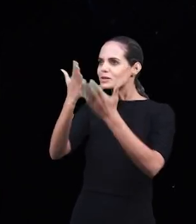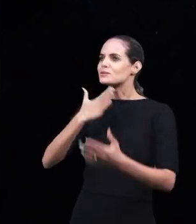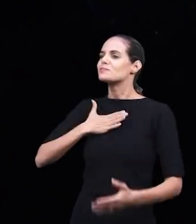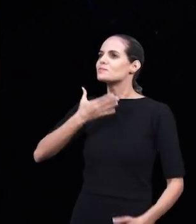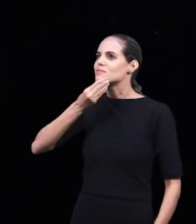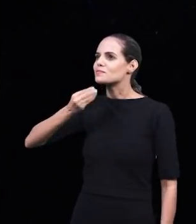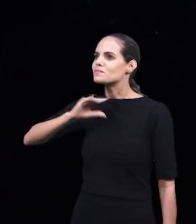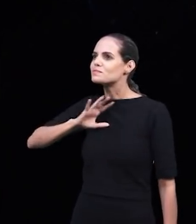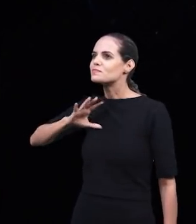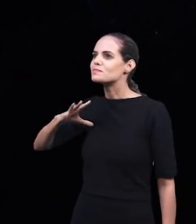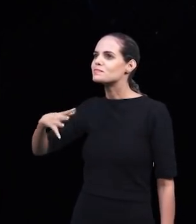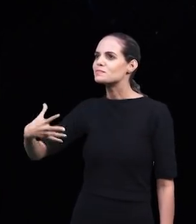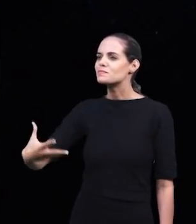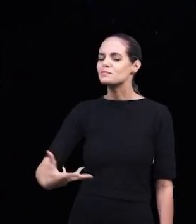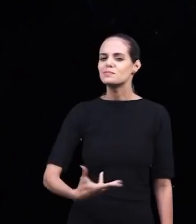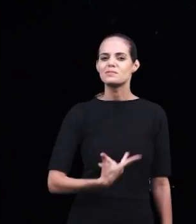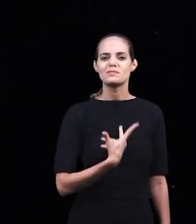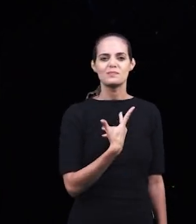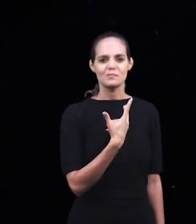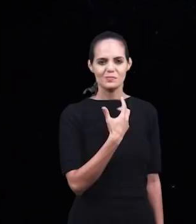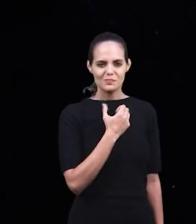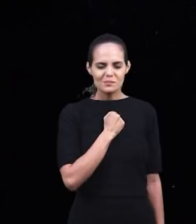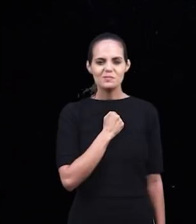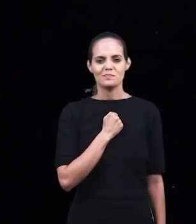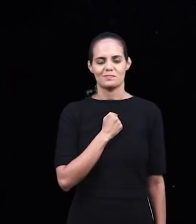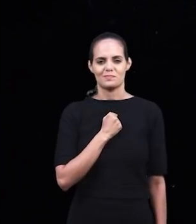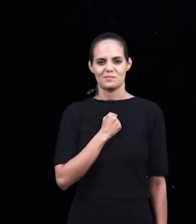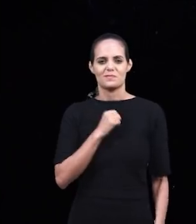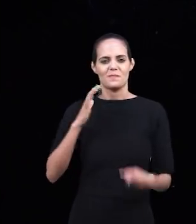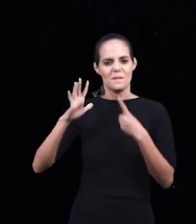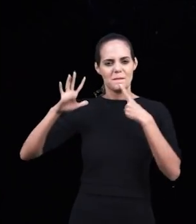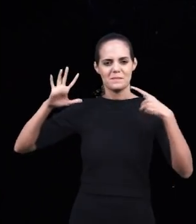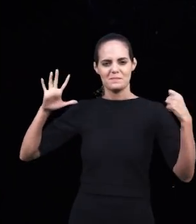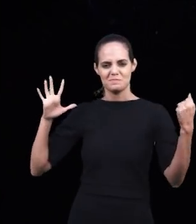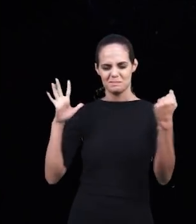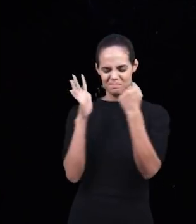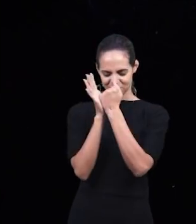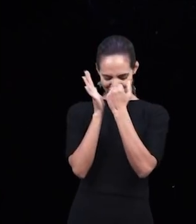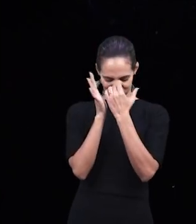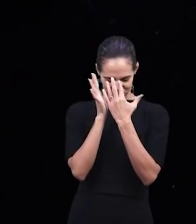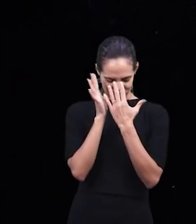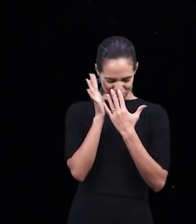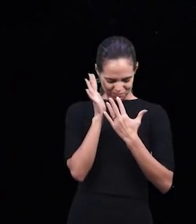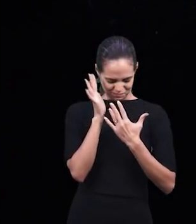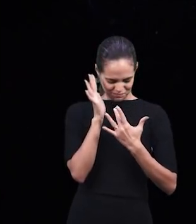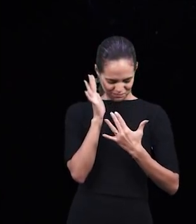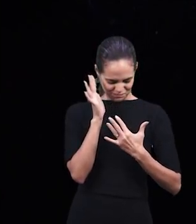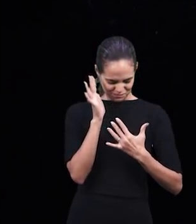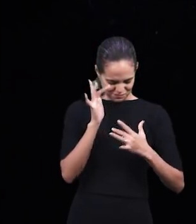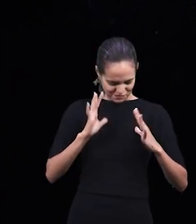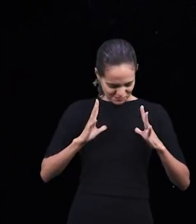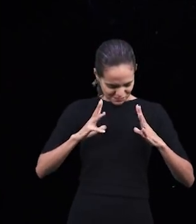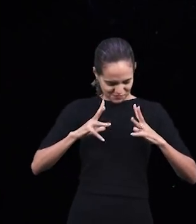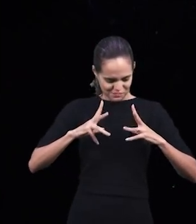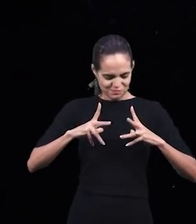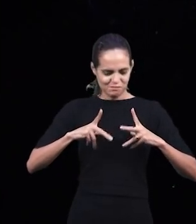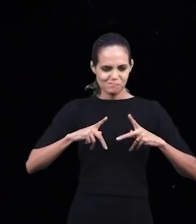meu Salvador. Já me lavou teu sangue